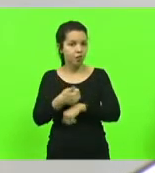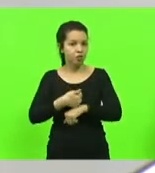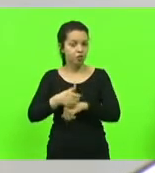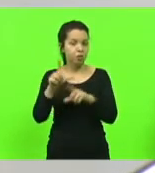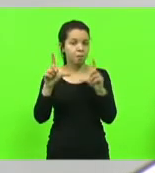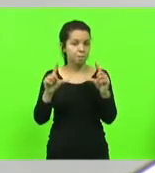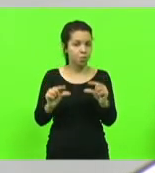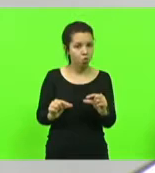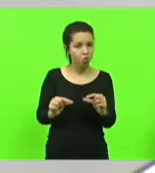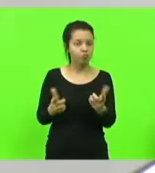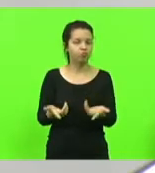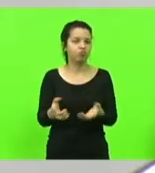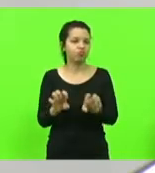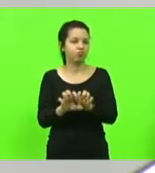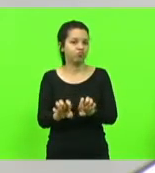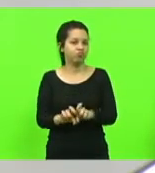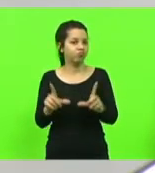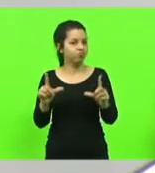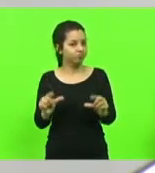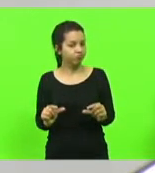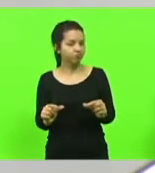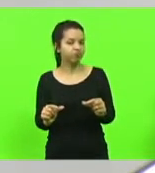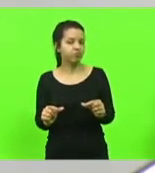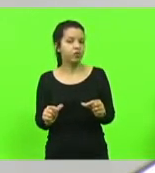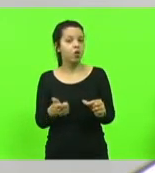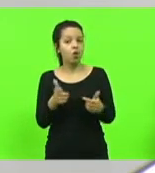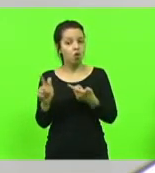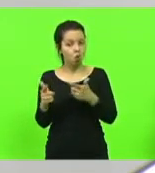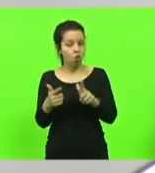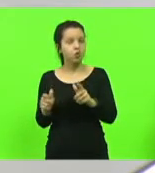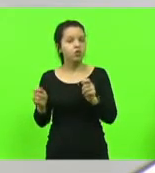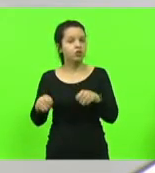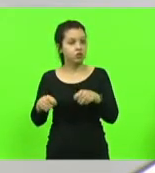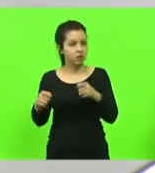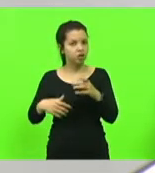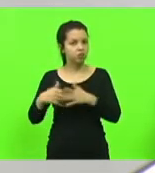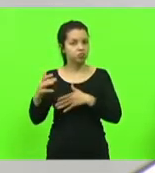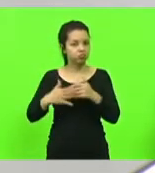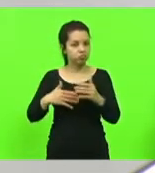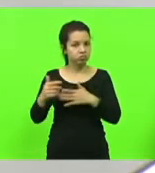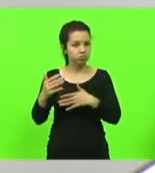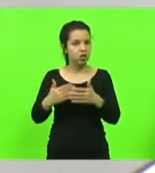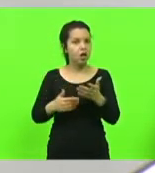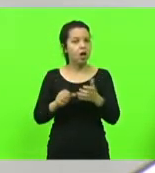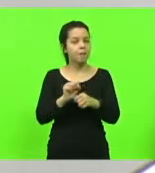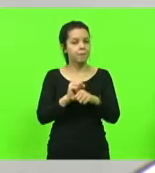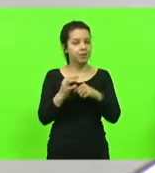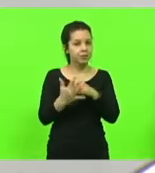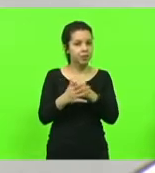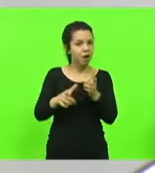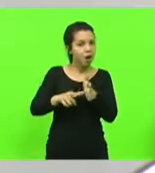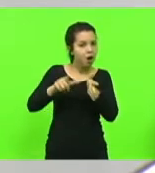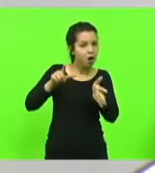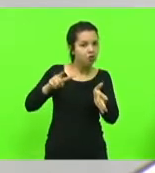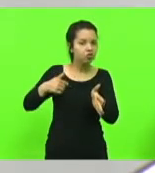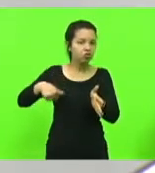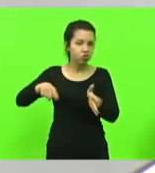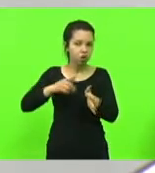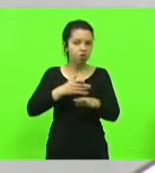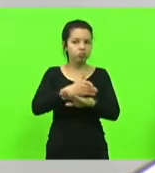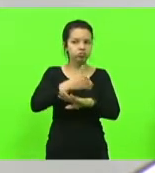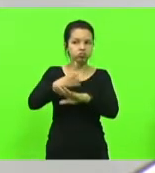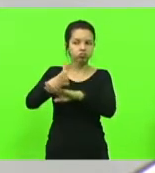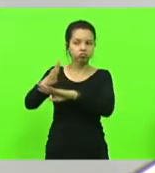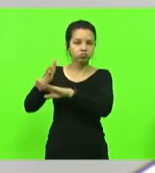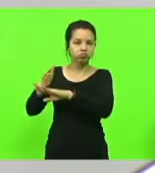de agir. Quando nós percorremos o Estado, antes da pandemia, reunindo centenas de